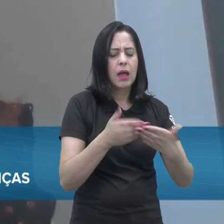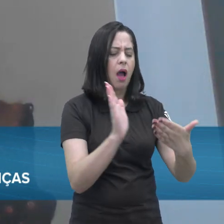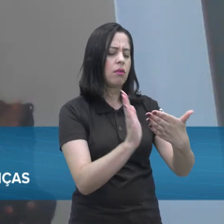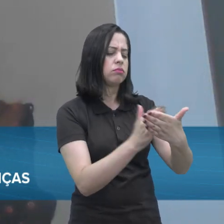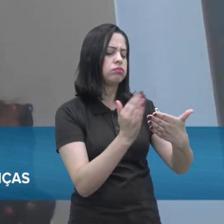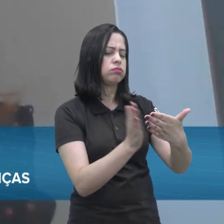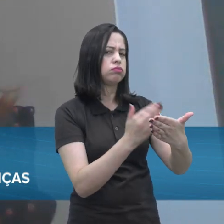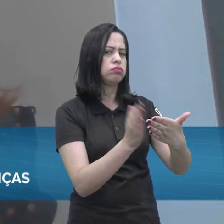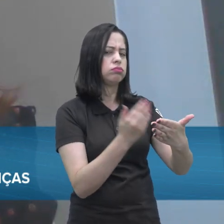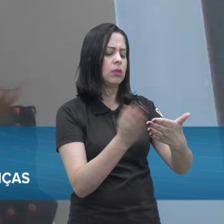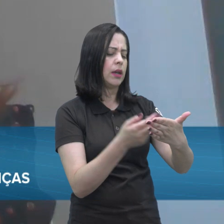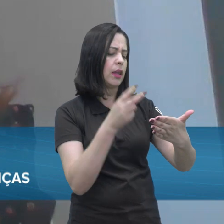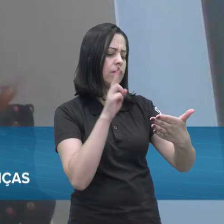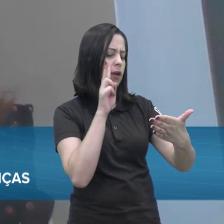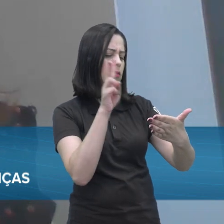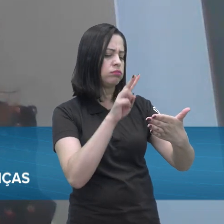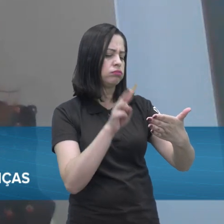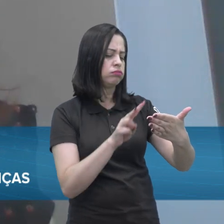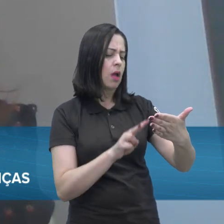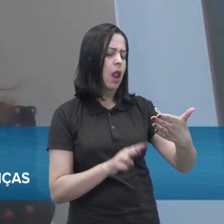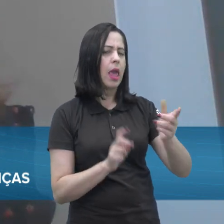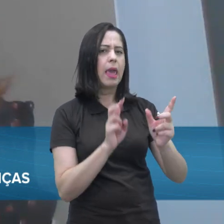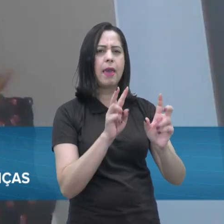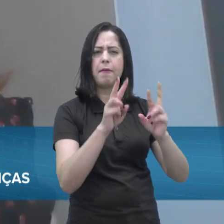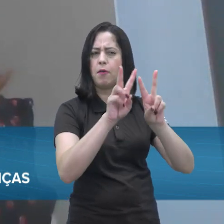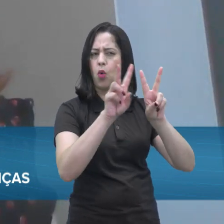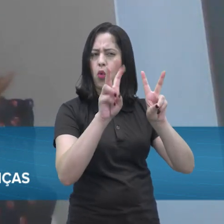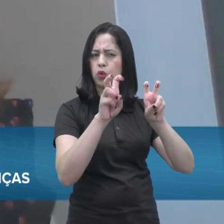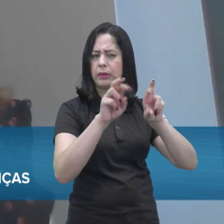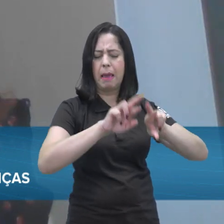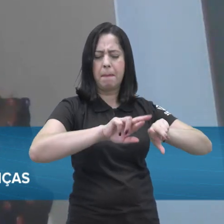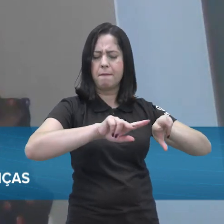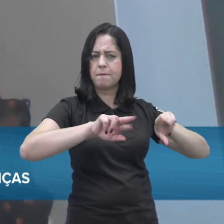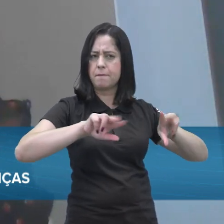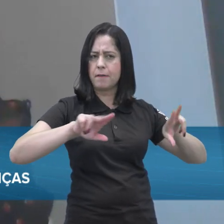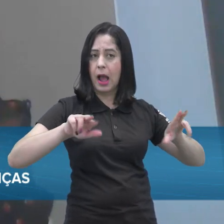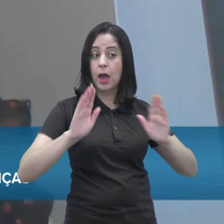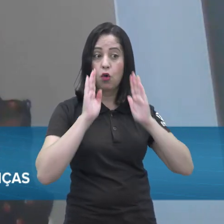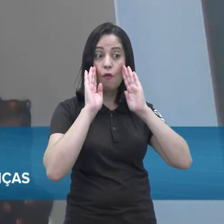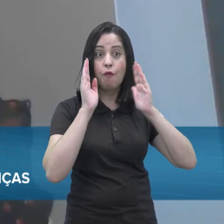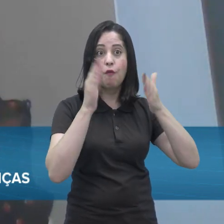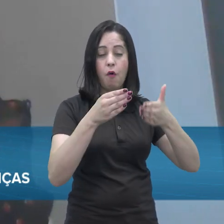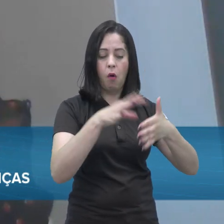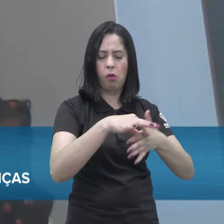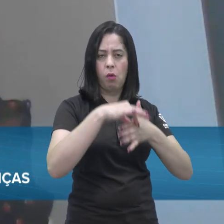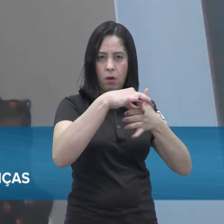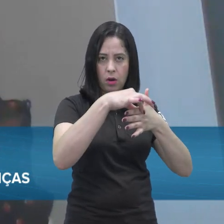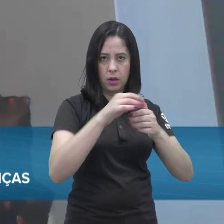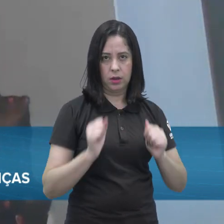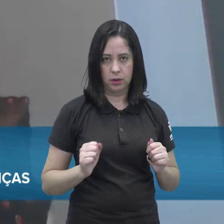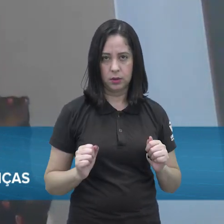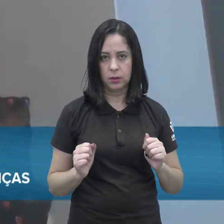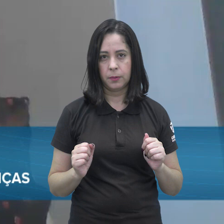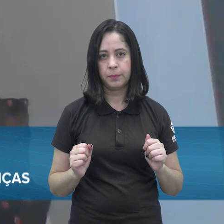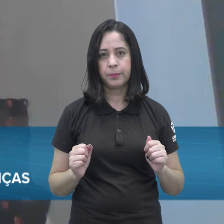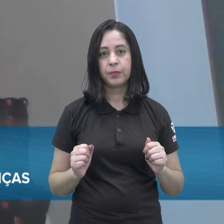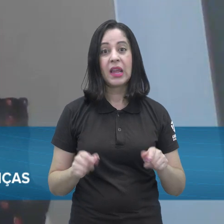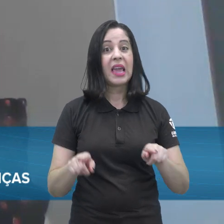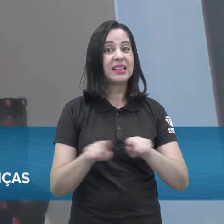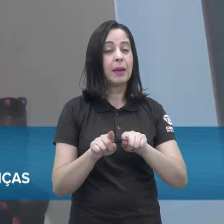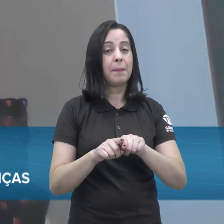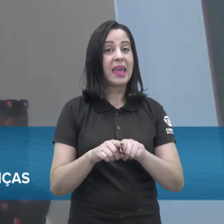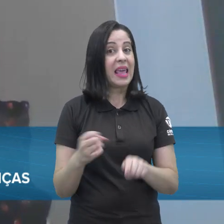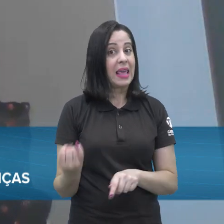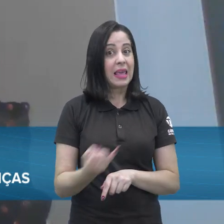muitos autores que são inspiração hoje nessa área de liderança situacional, e é importante